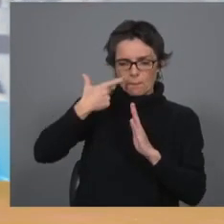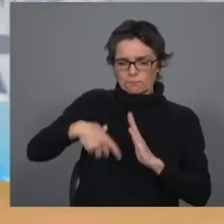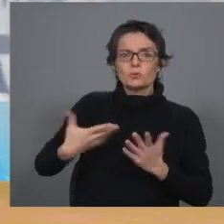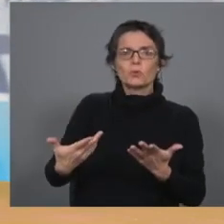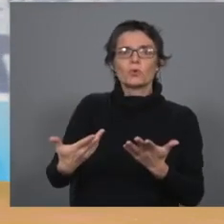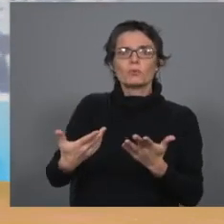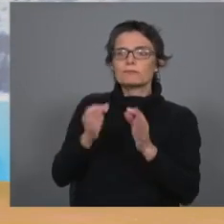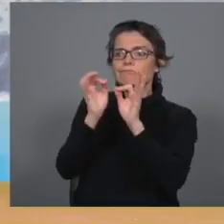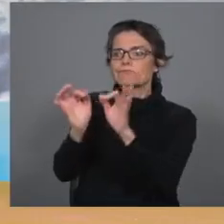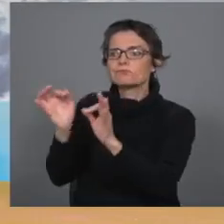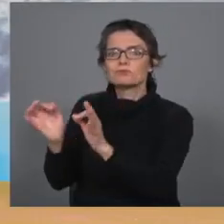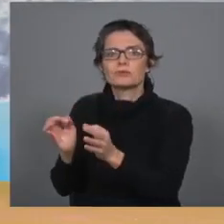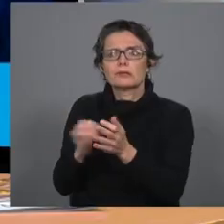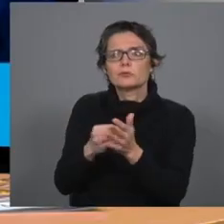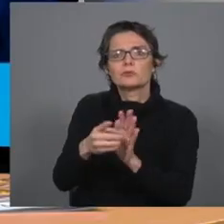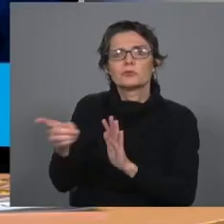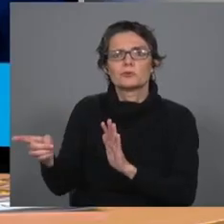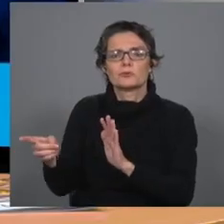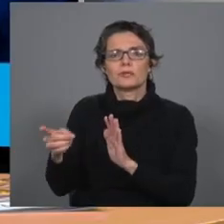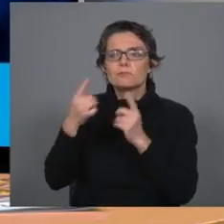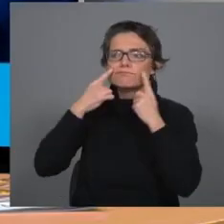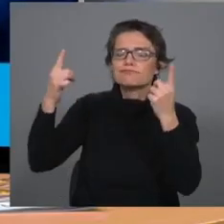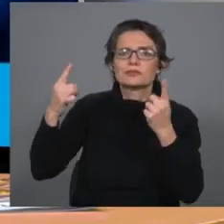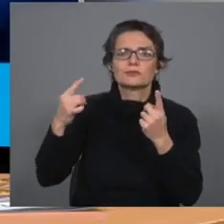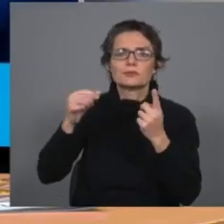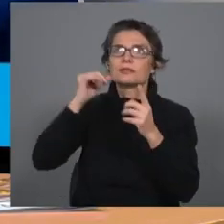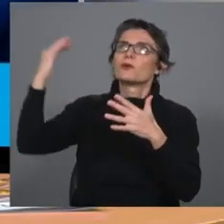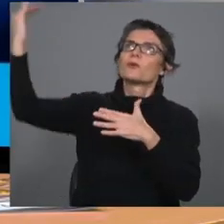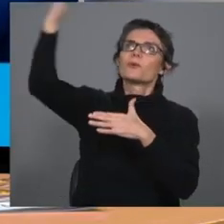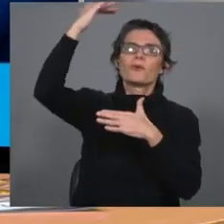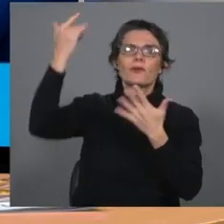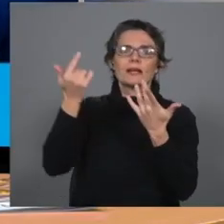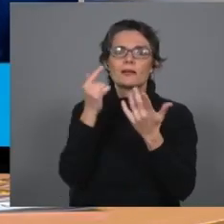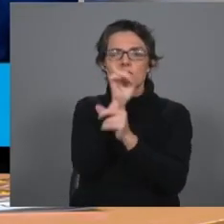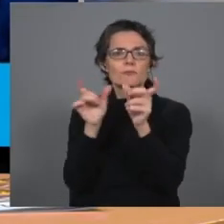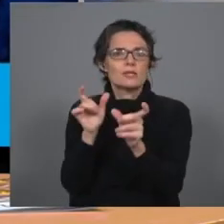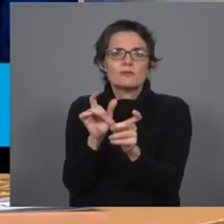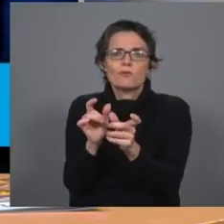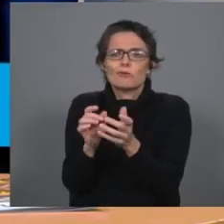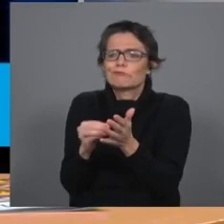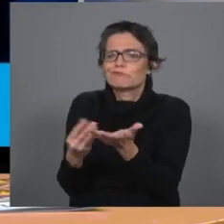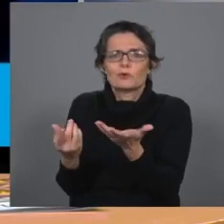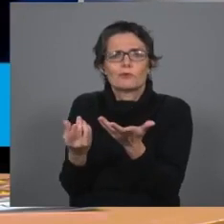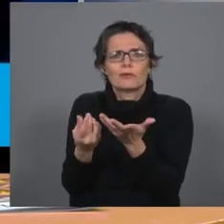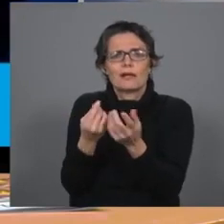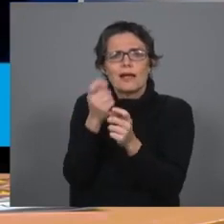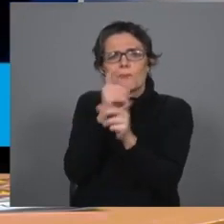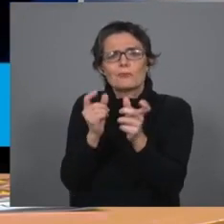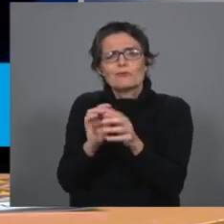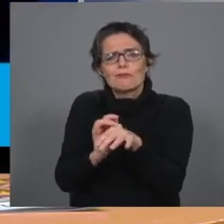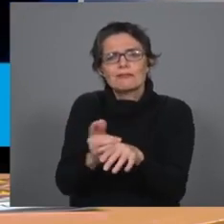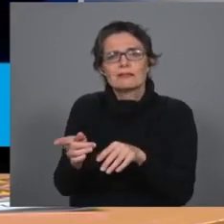Nazaré, veio para anunciar o reino àqueles que mais necessitam, aos mais pobres, aos mais abandonados. E a Igreja fez o mesmo. Logo, a primeira